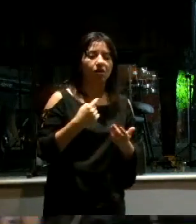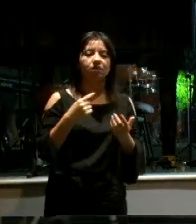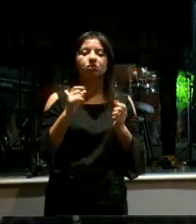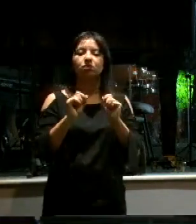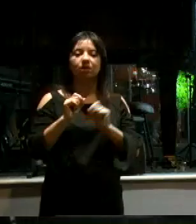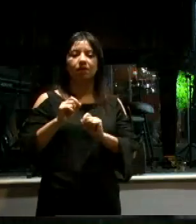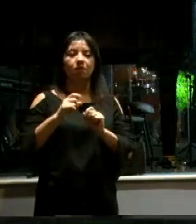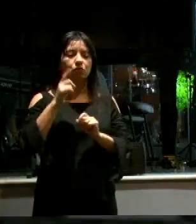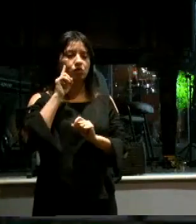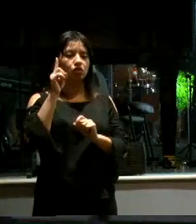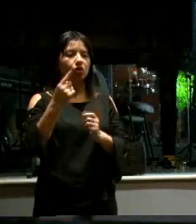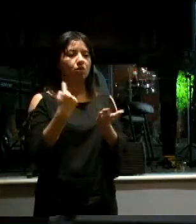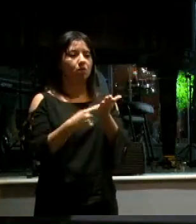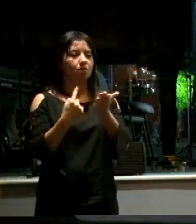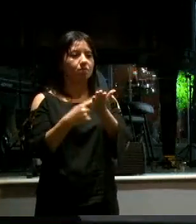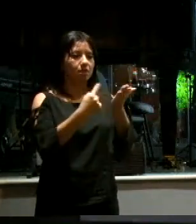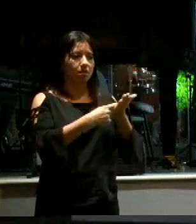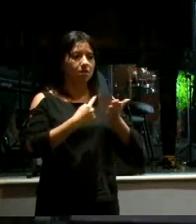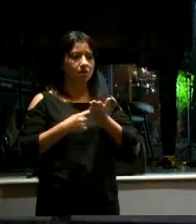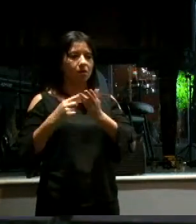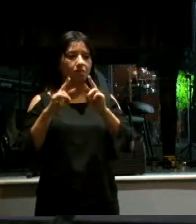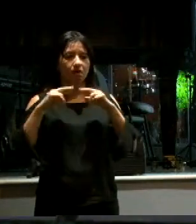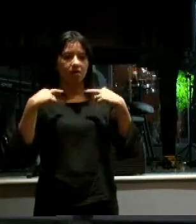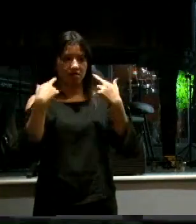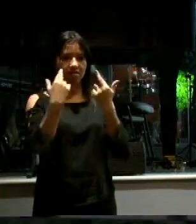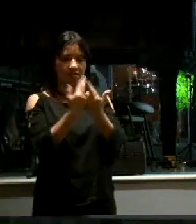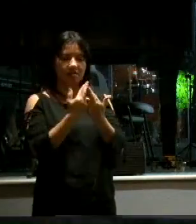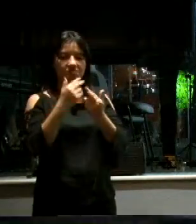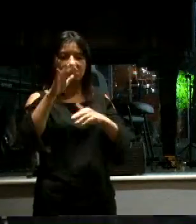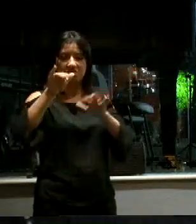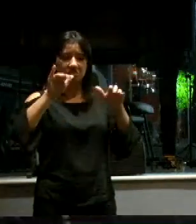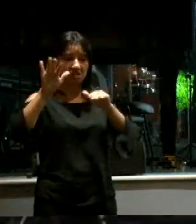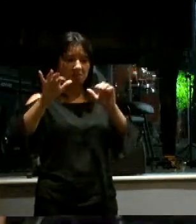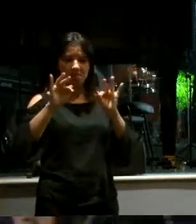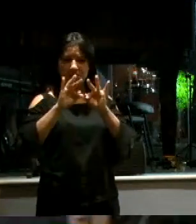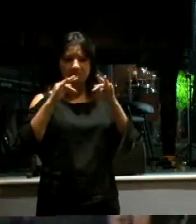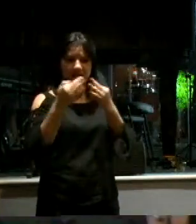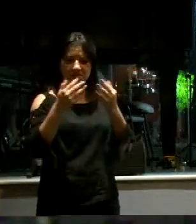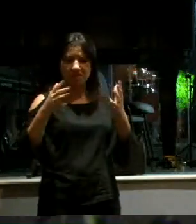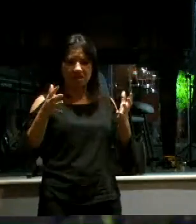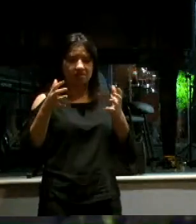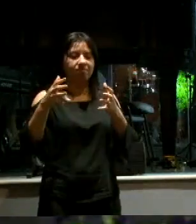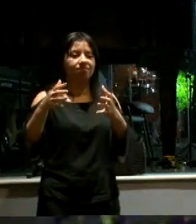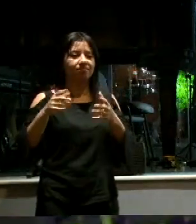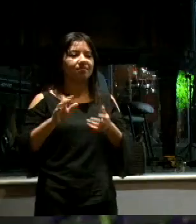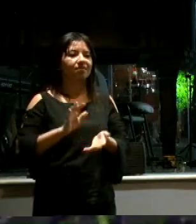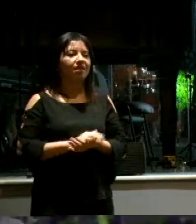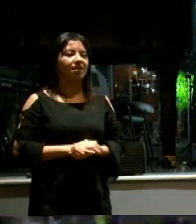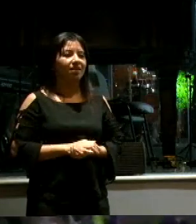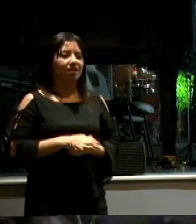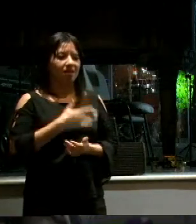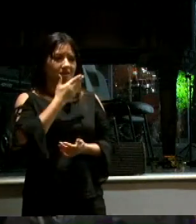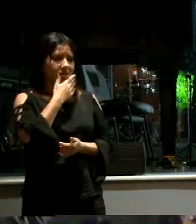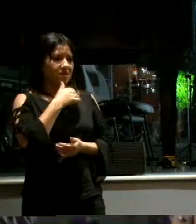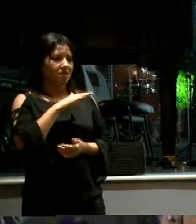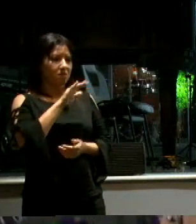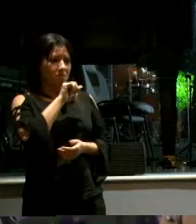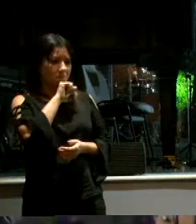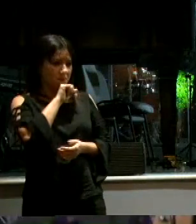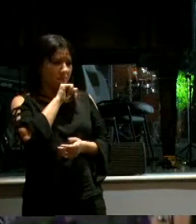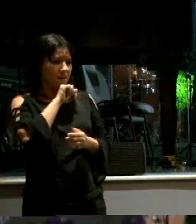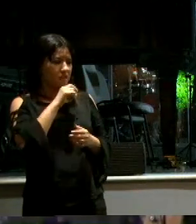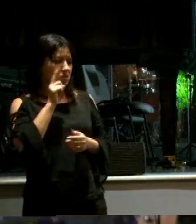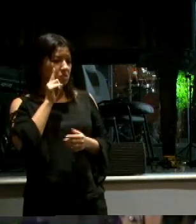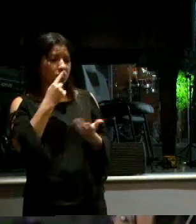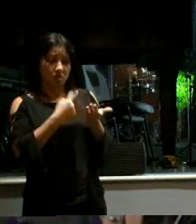Quando lá chegamos, ele viu todo mundo reunido, ele já logo imaginou que a notícia era ruim, né? Ele falou: o que é que vocês têm